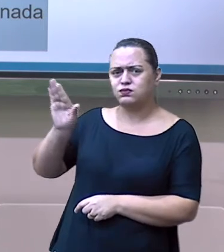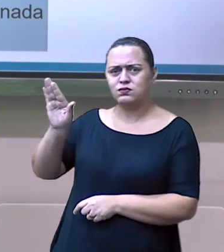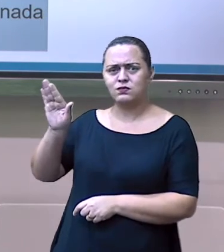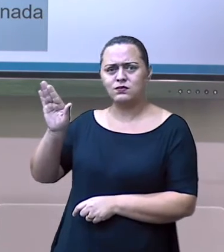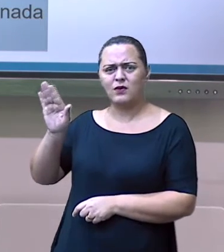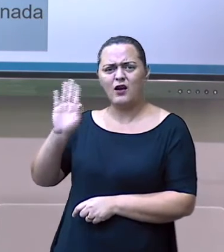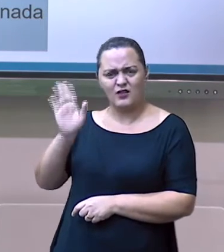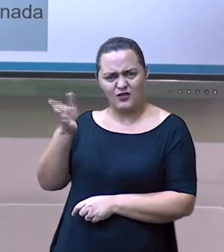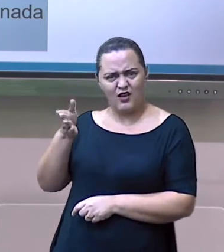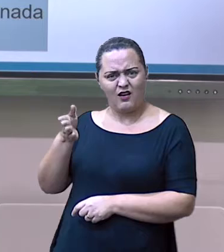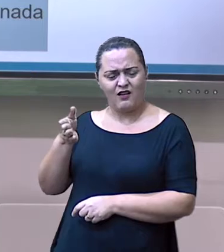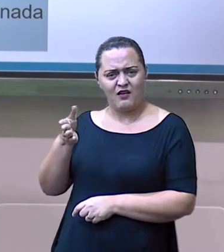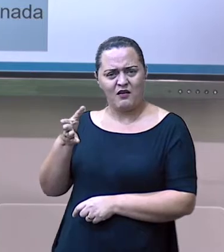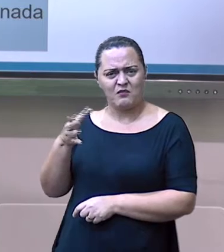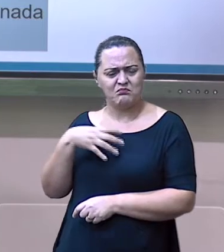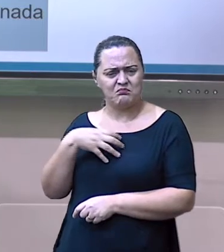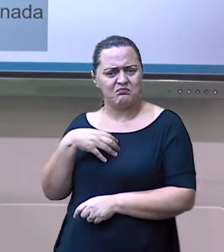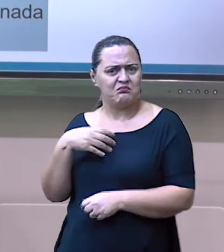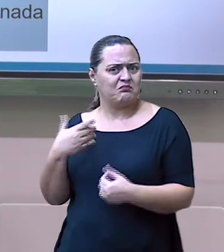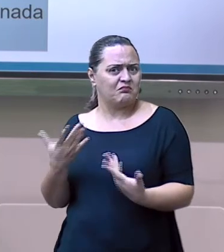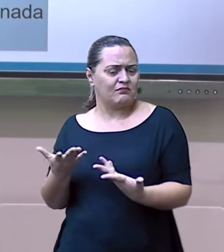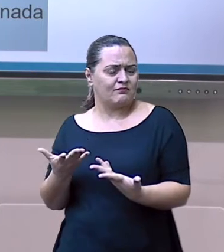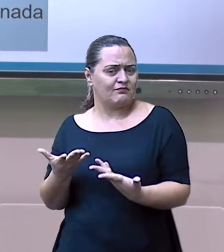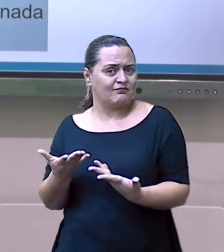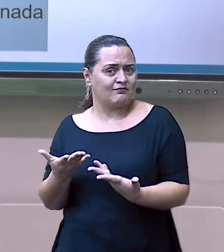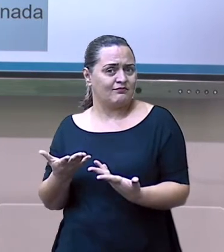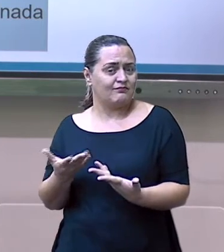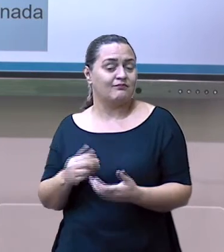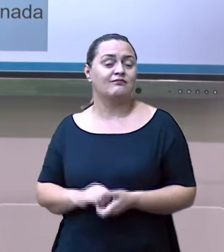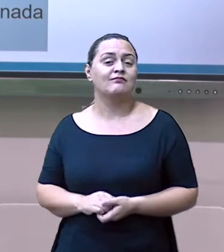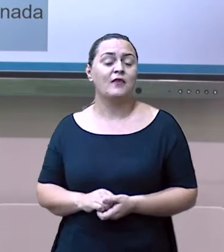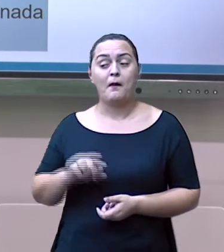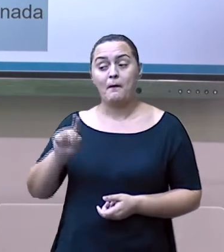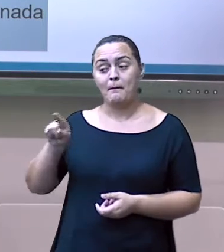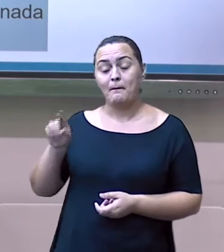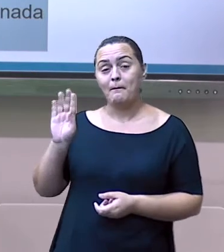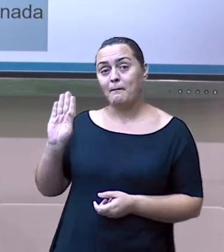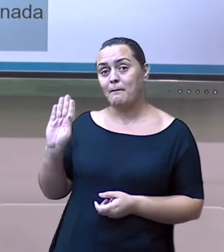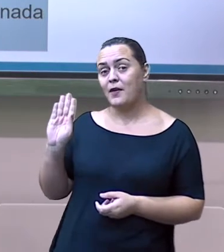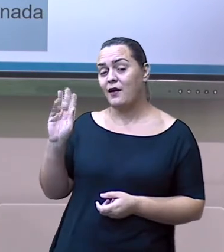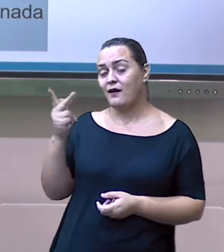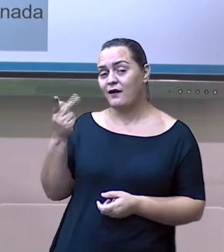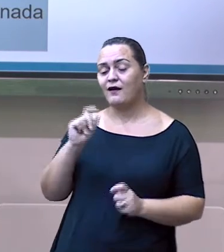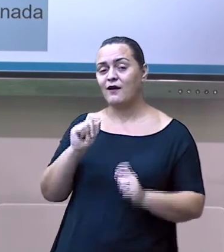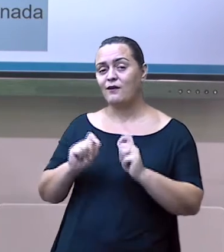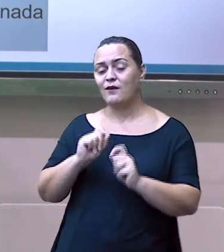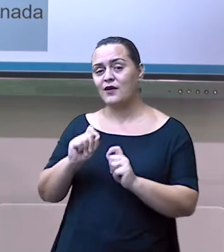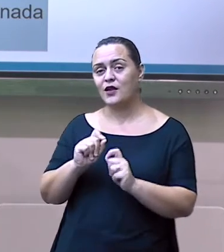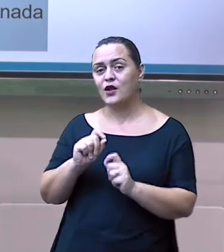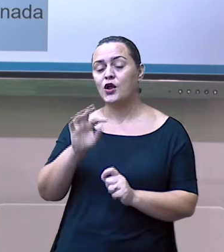E aí? Em BH nós temos o clima o quê? Tropical de altitude.